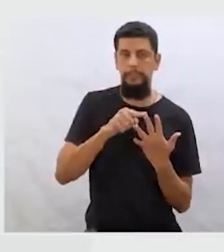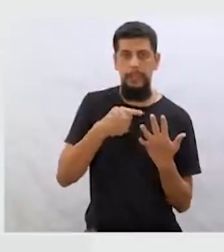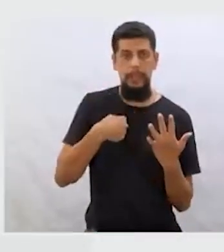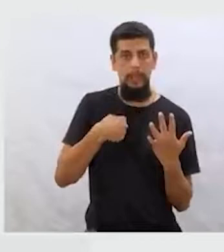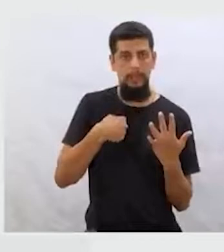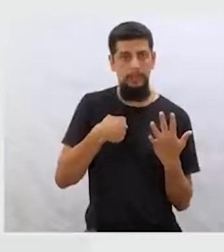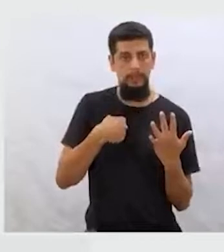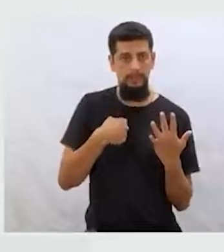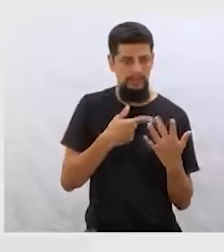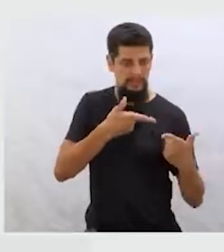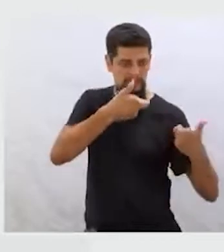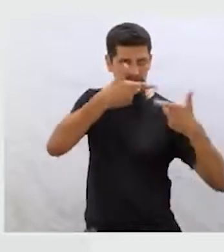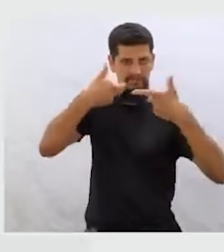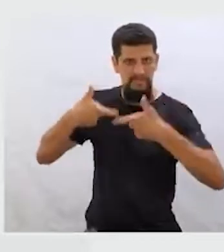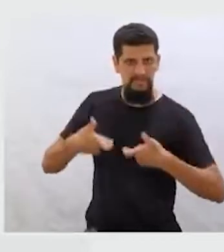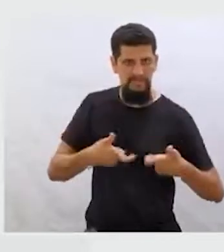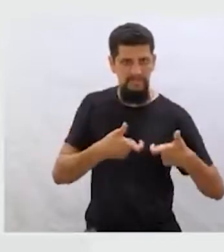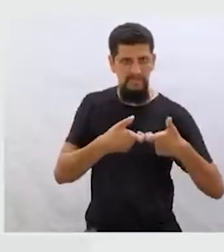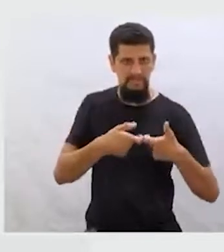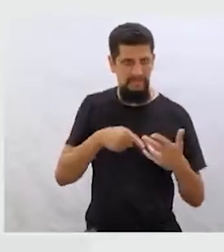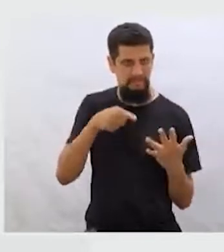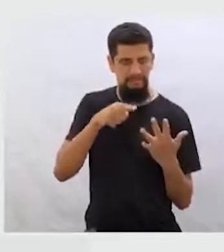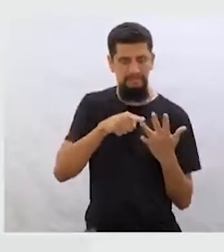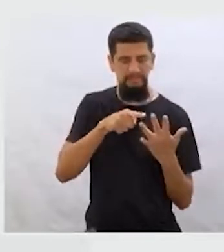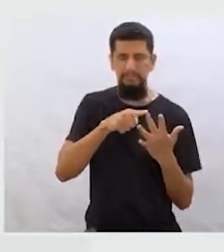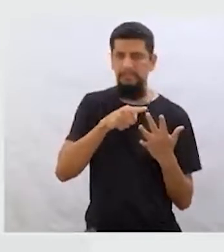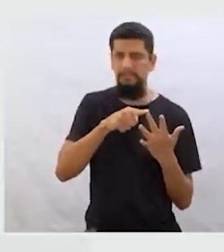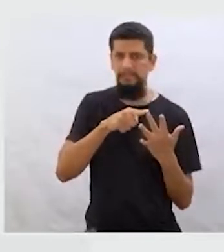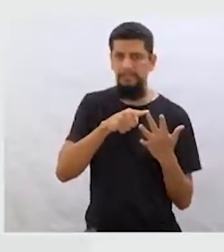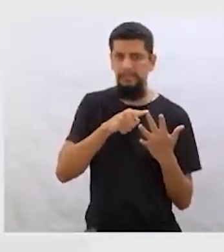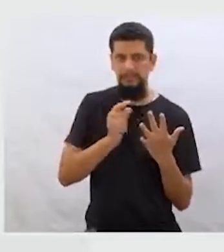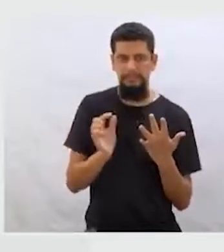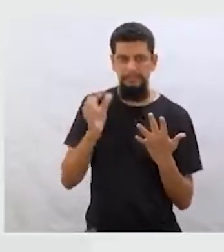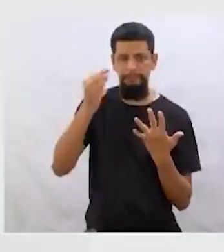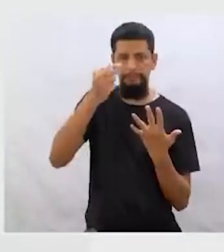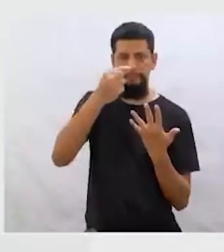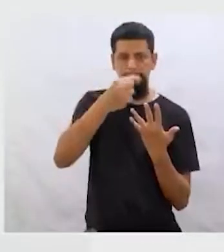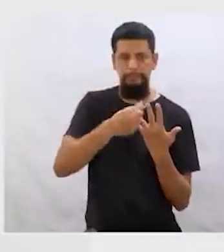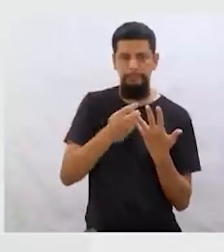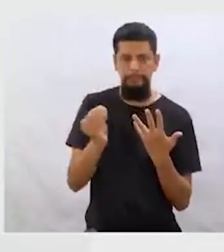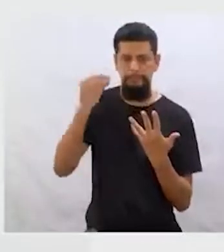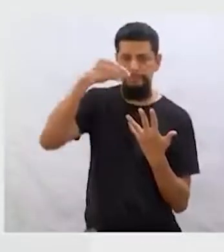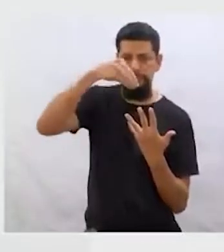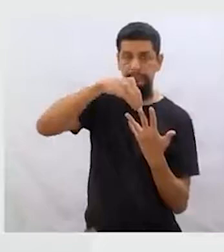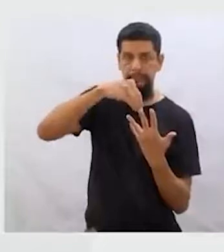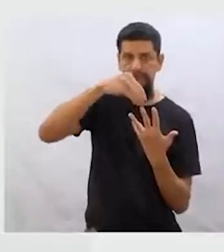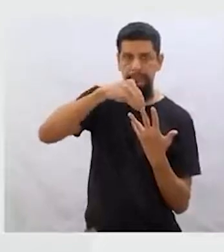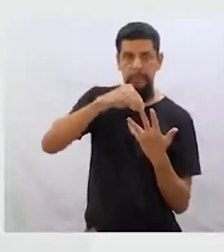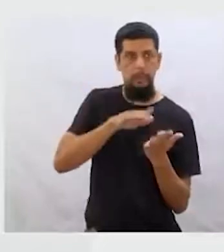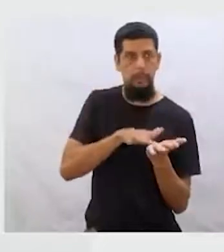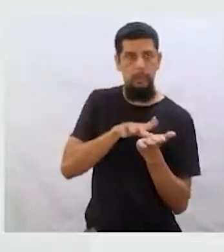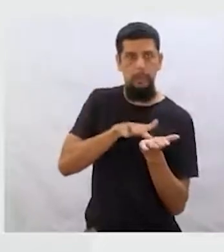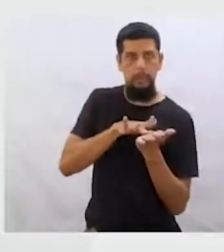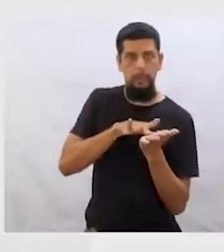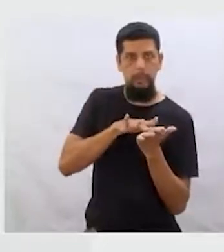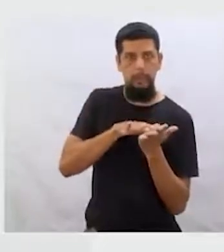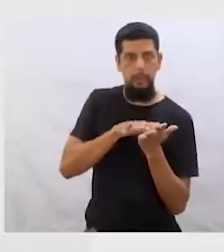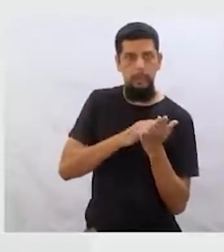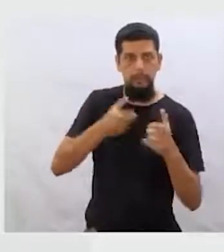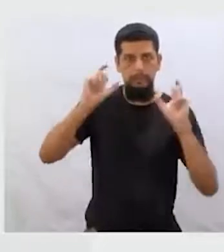Pois eu vou ser um guerreiro, falou o médio, botando um dedal na cabeça para fingir